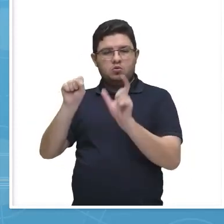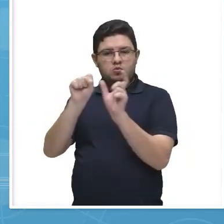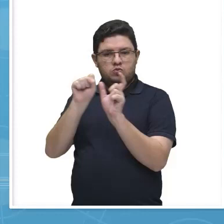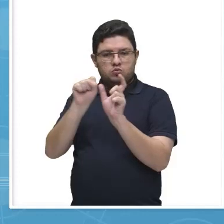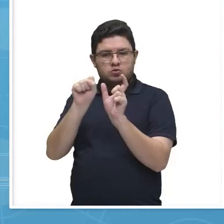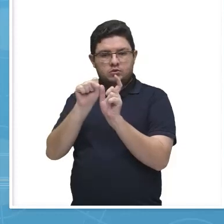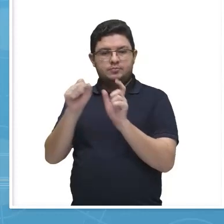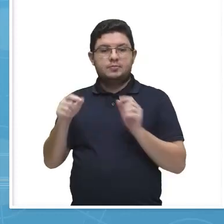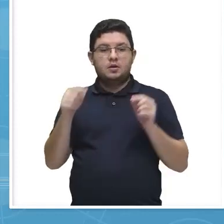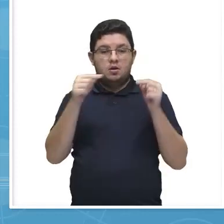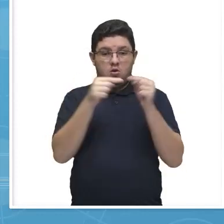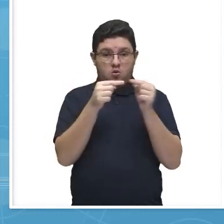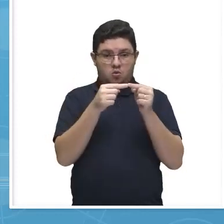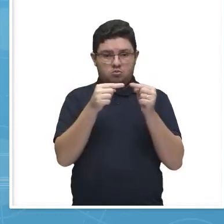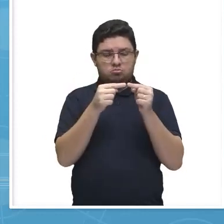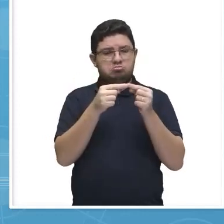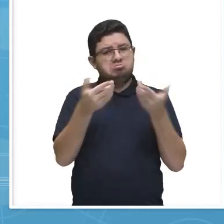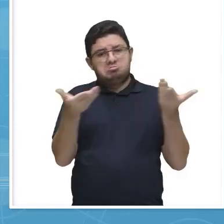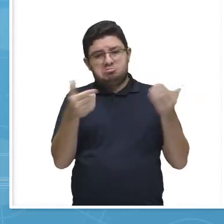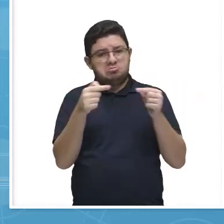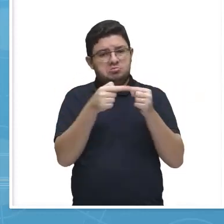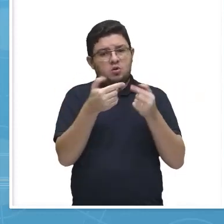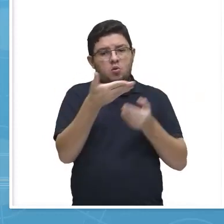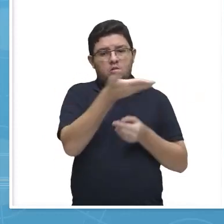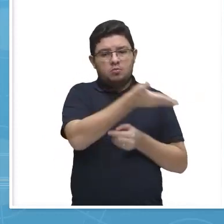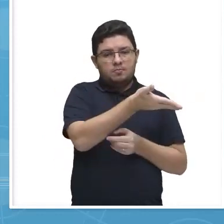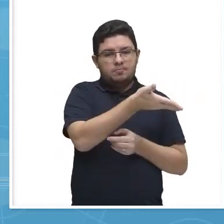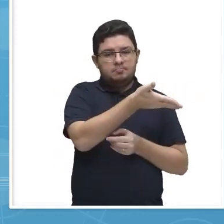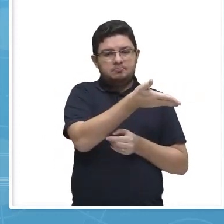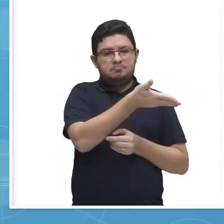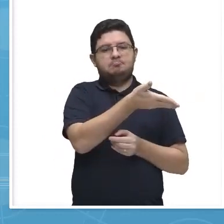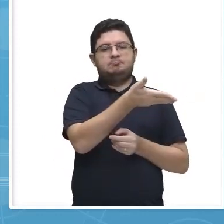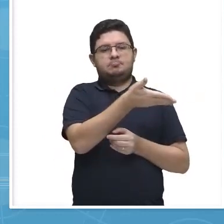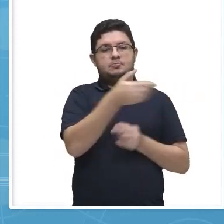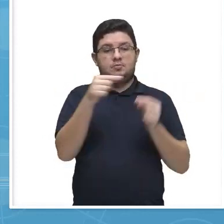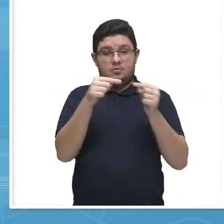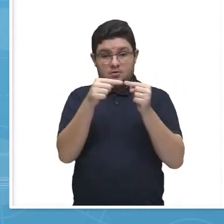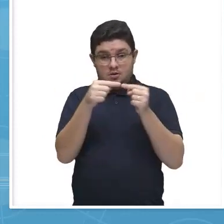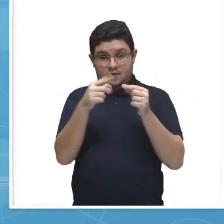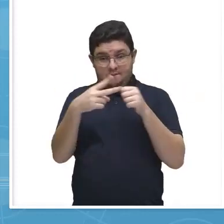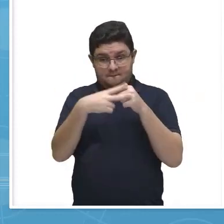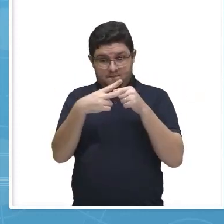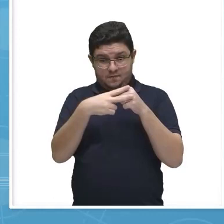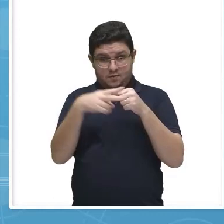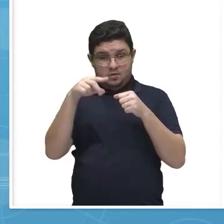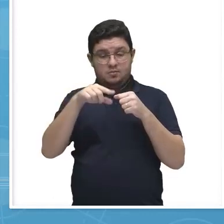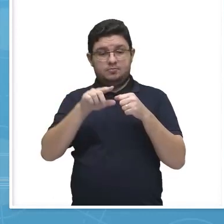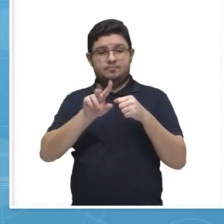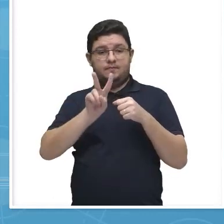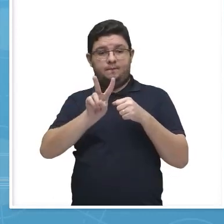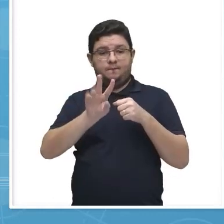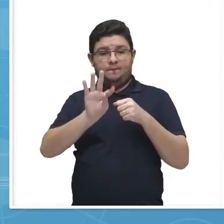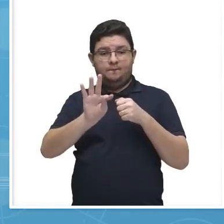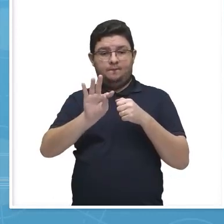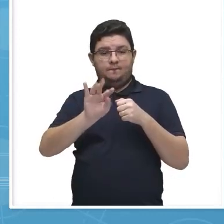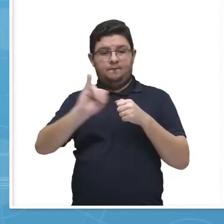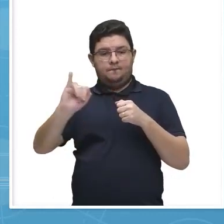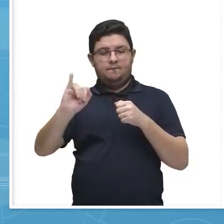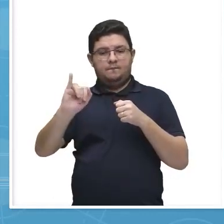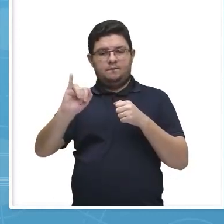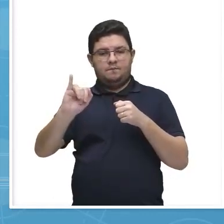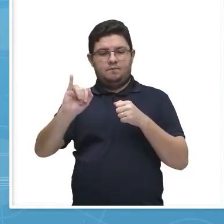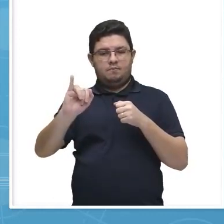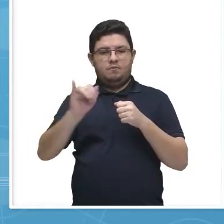Este é um verbo transitivo indireto e necessita de um complemento. Joana concordou. Com